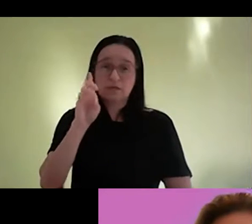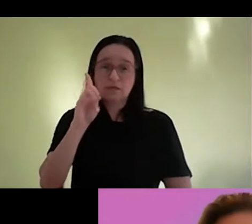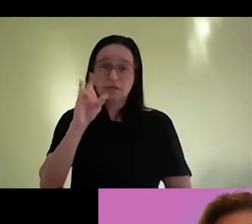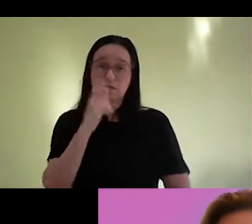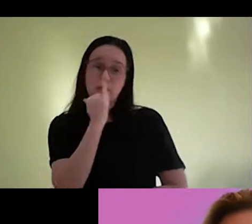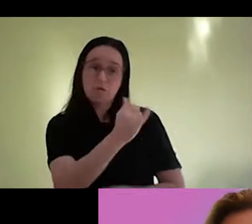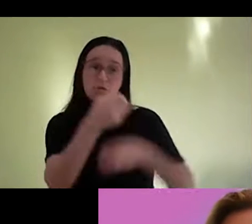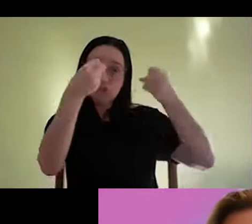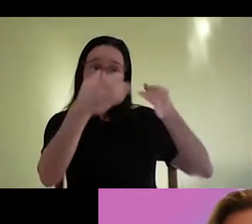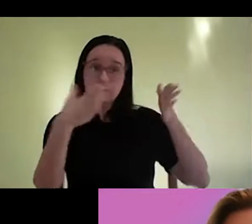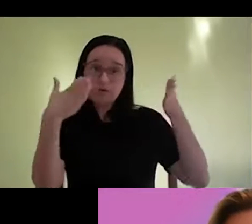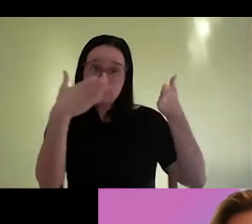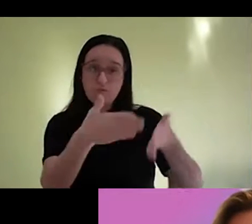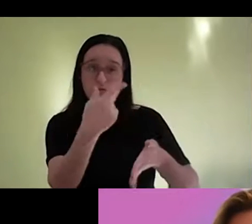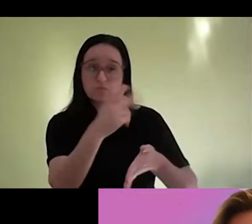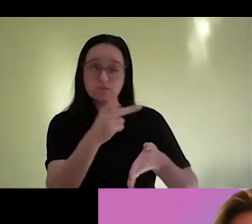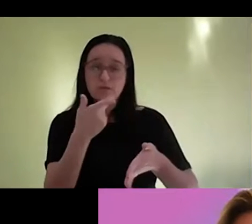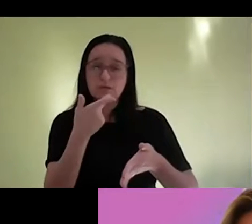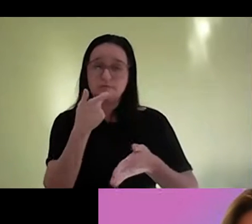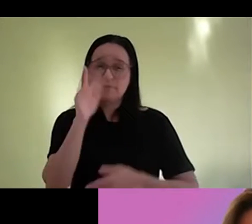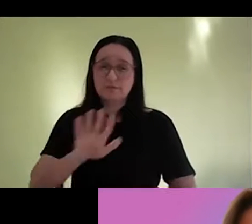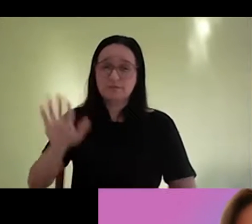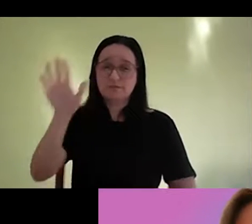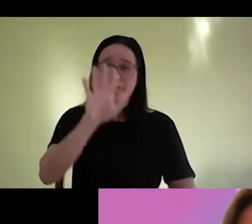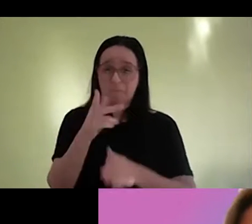direcionada. Eu falei de forma mais genérica aqui, tá?